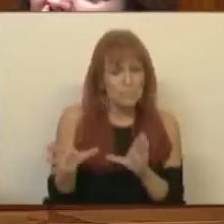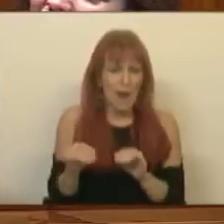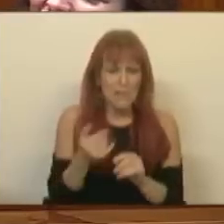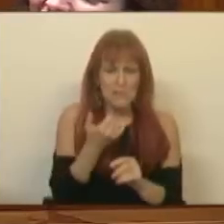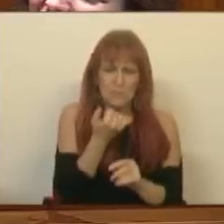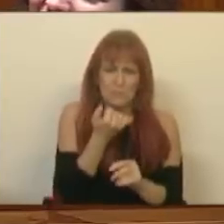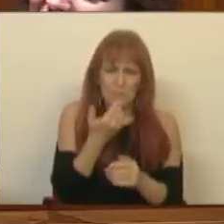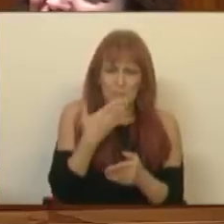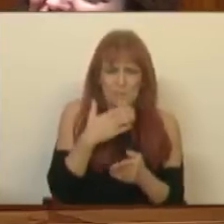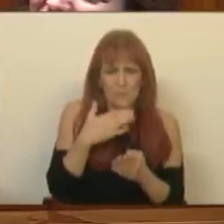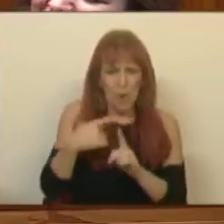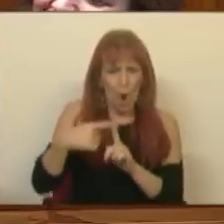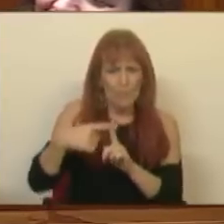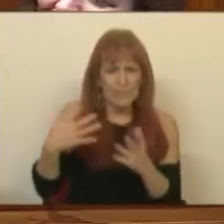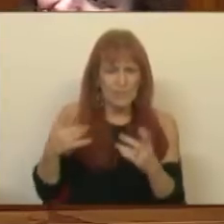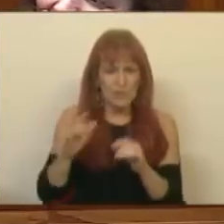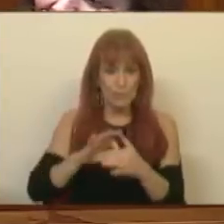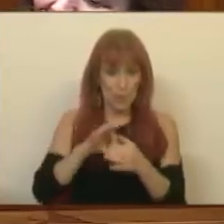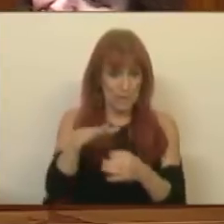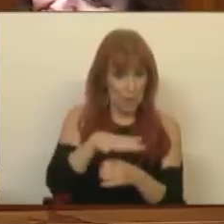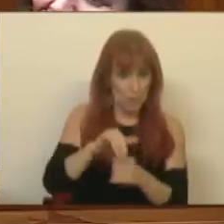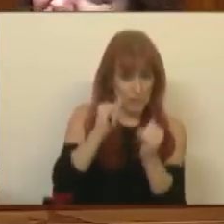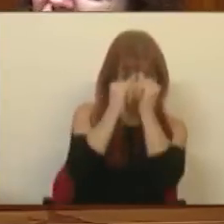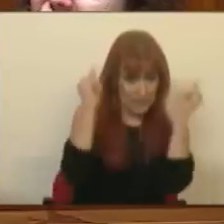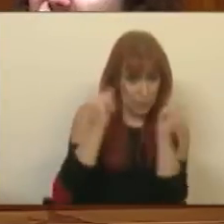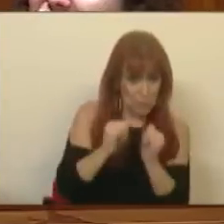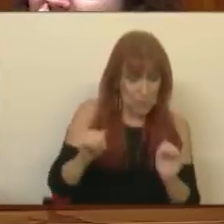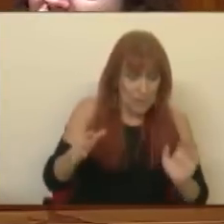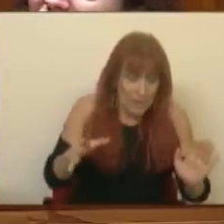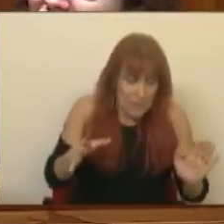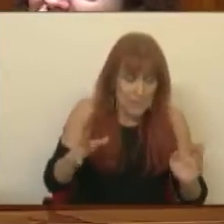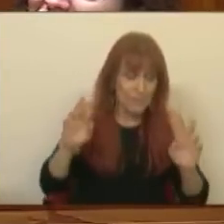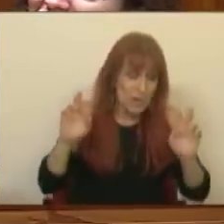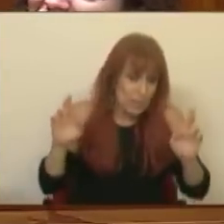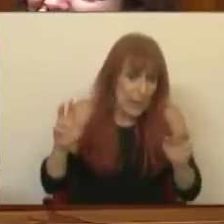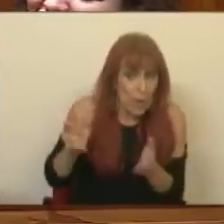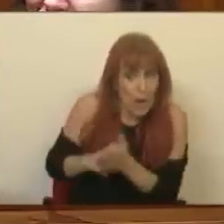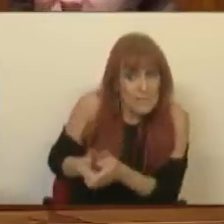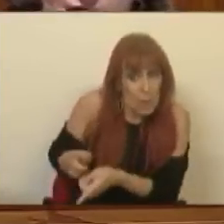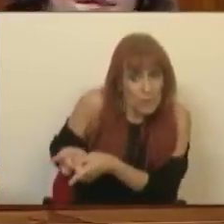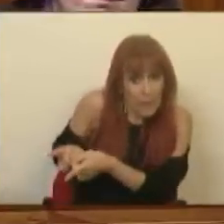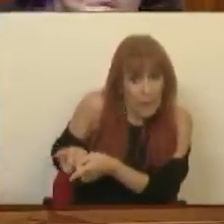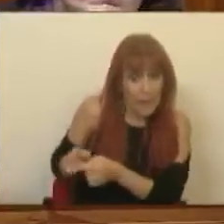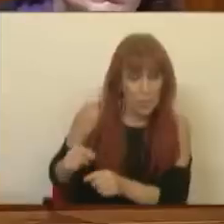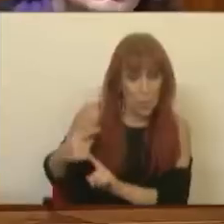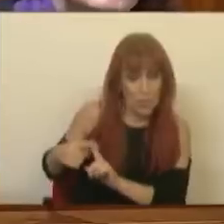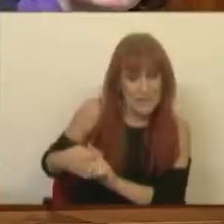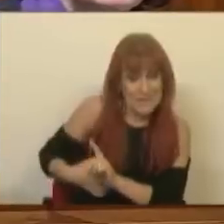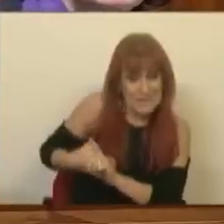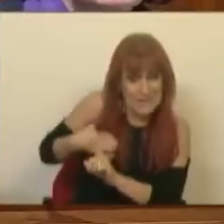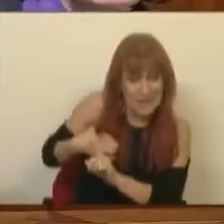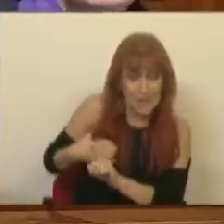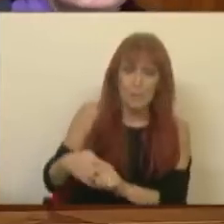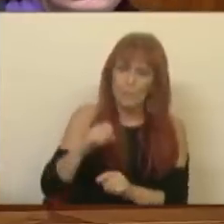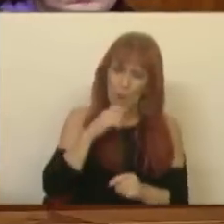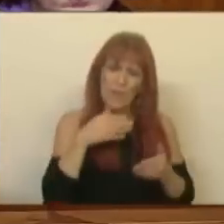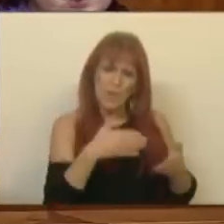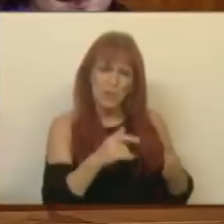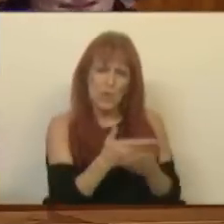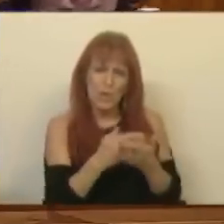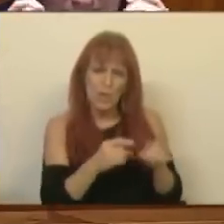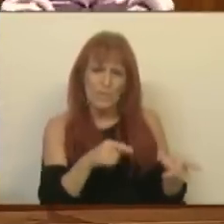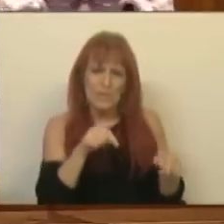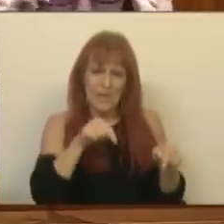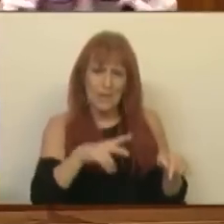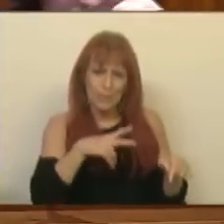otimistas relativamente à conjuntura internacional esperemos que eles tenham razão no seu otimismo e que isso também ajuda a